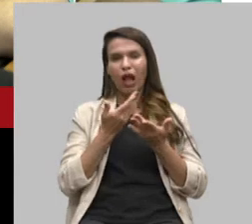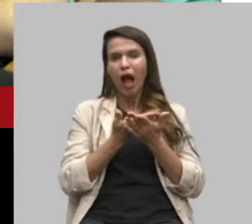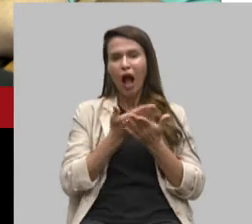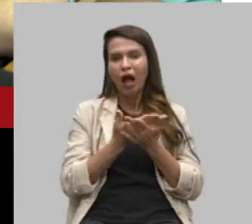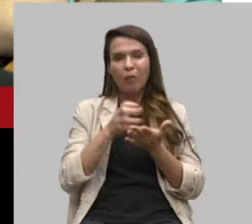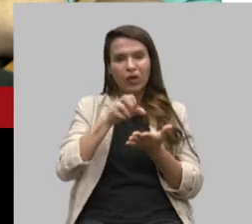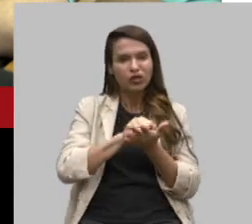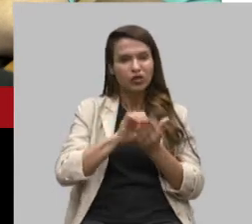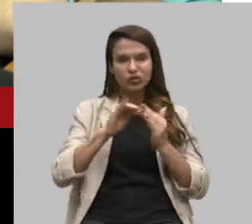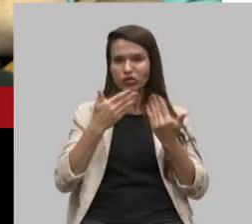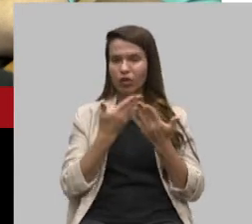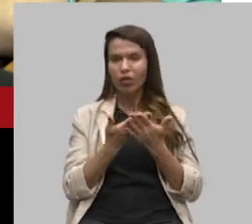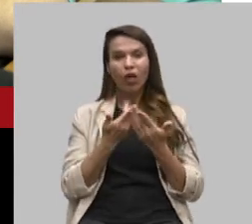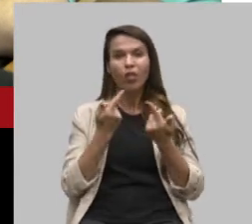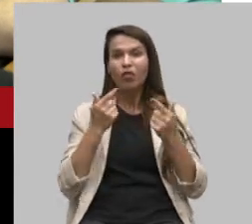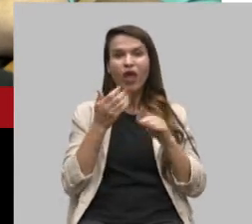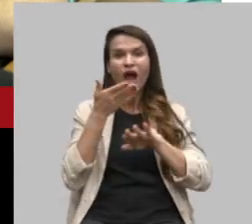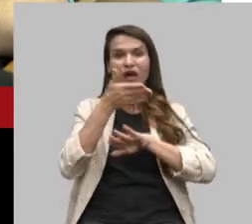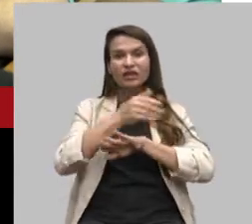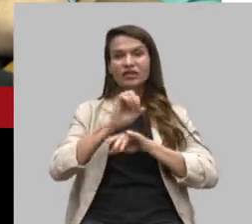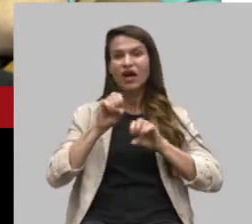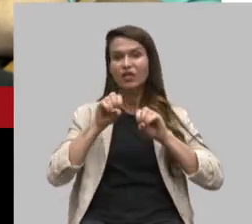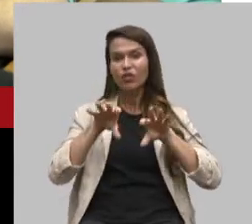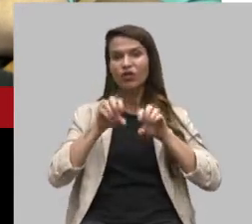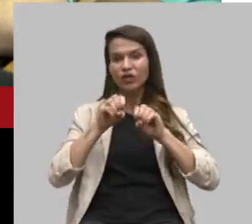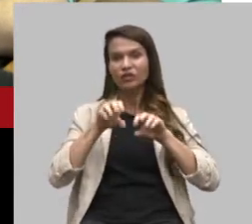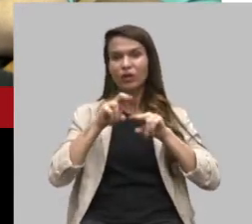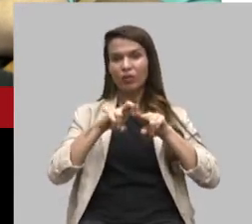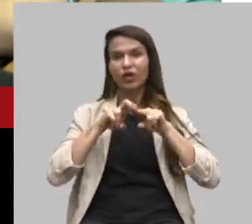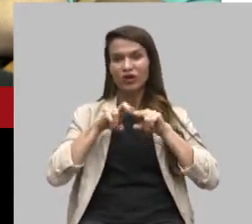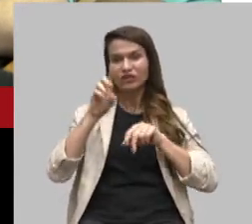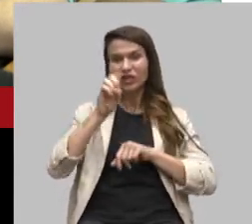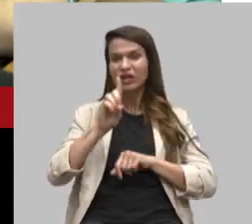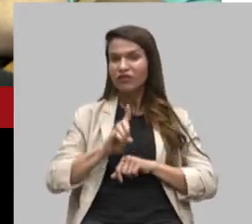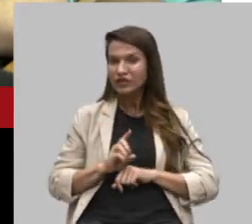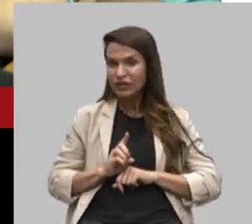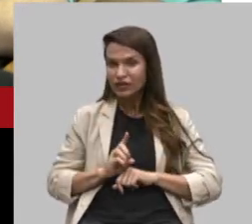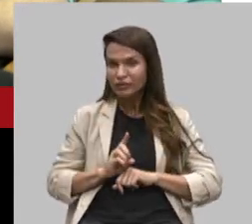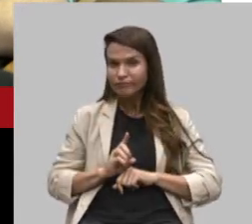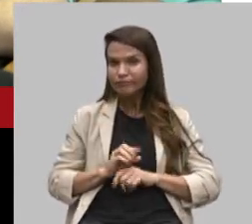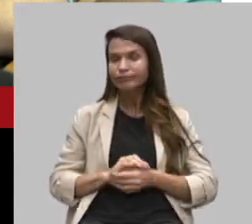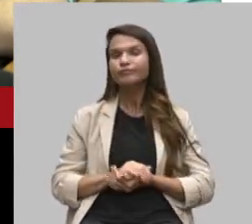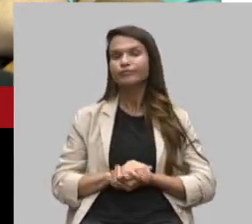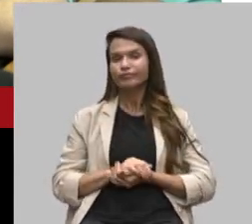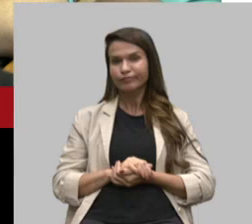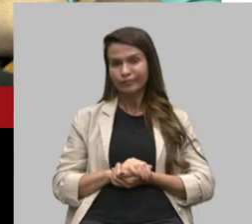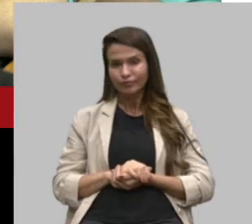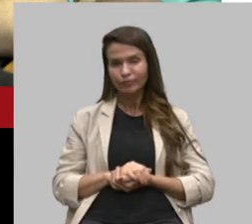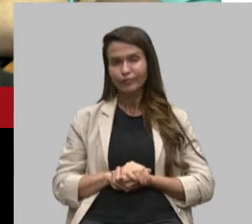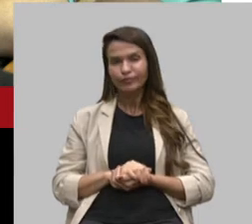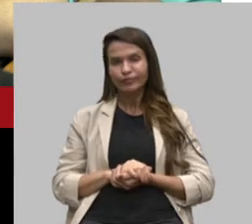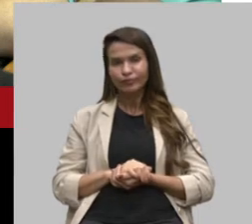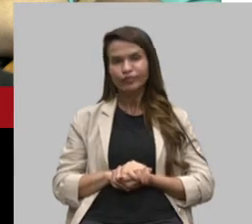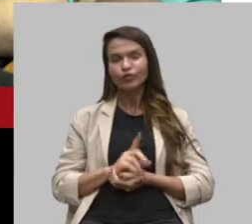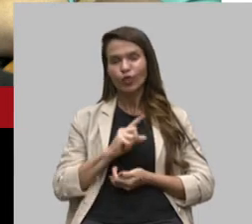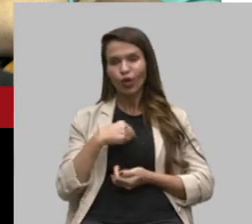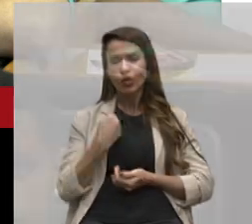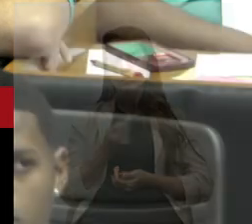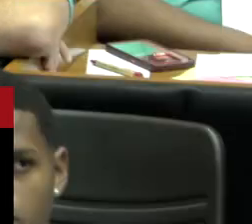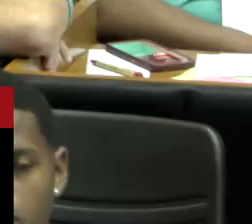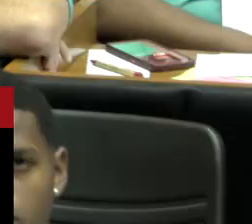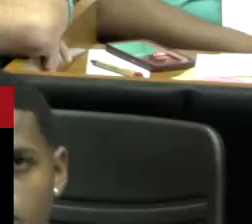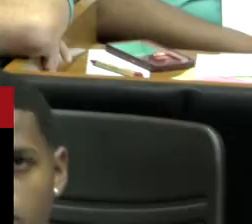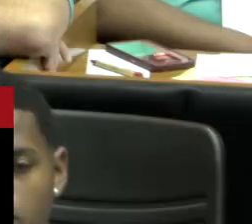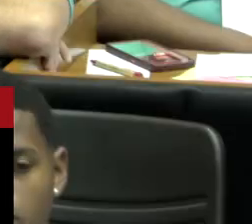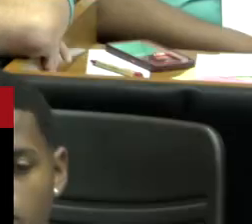escola porque não tem acesso à educação por serem deficientes pessoal nós estamos aqui lutando pelo